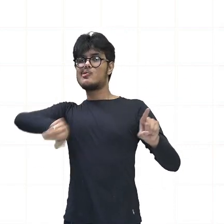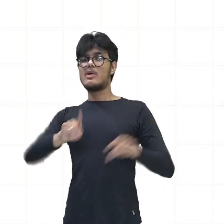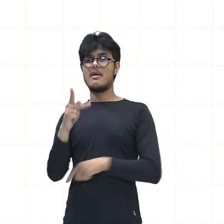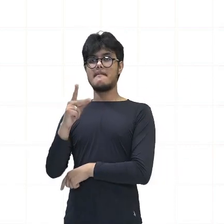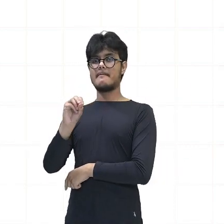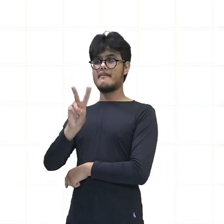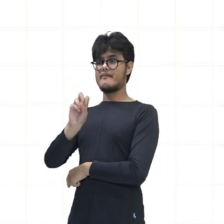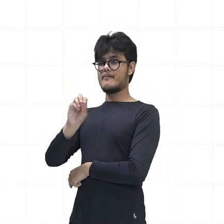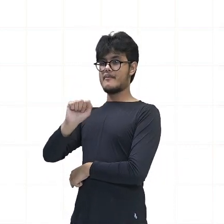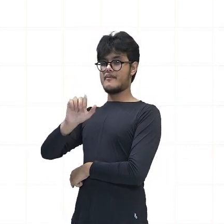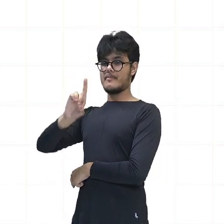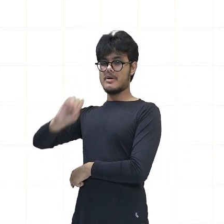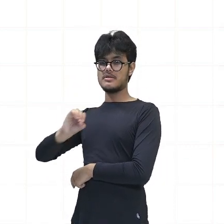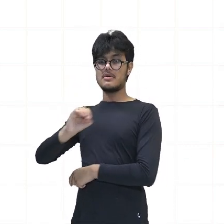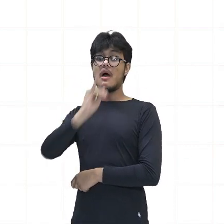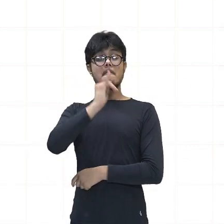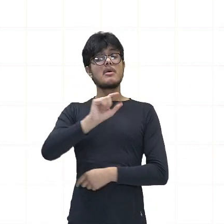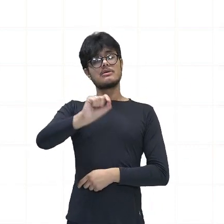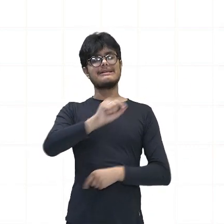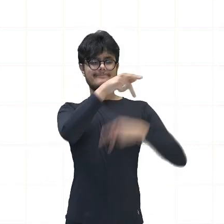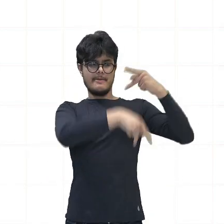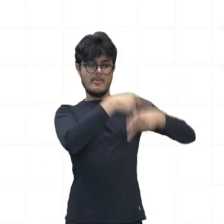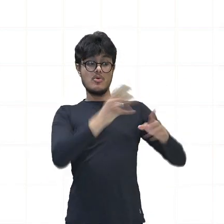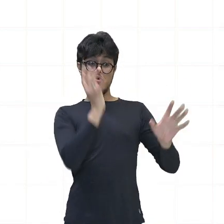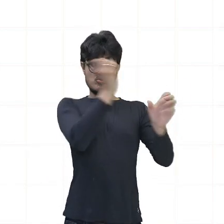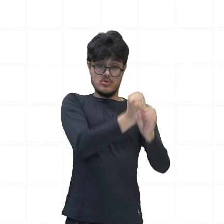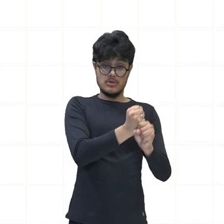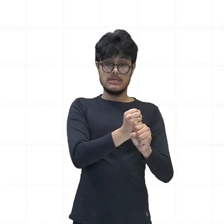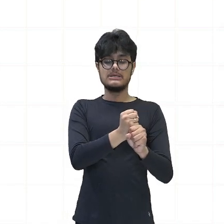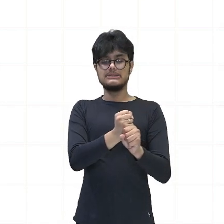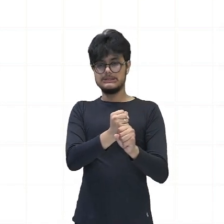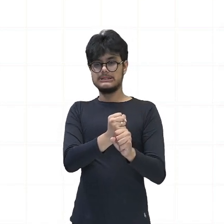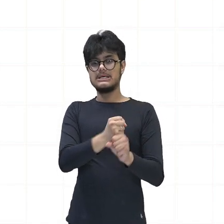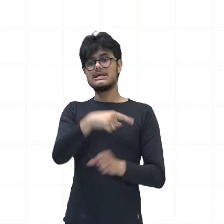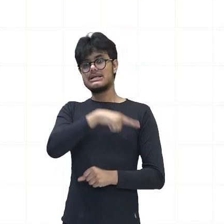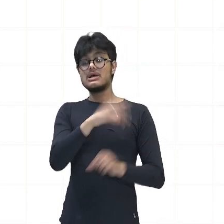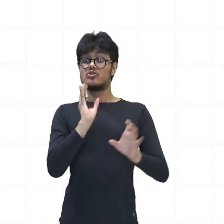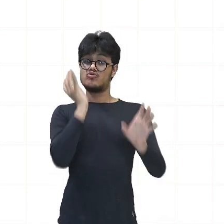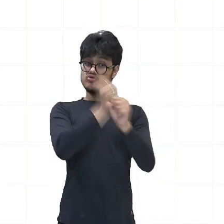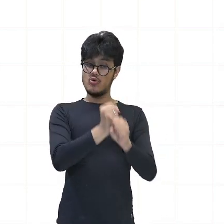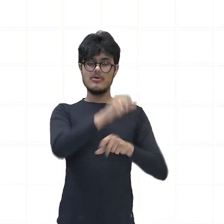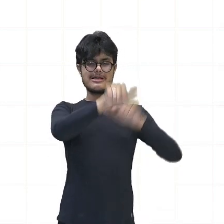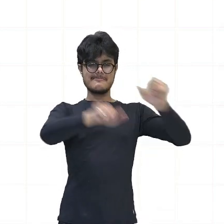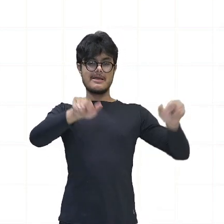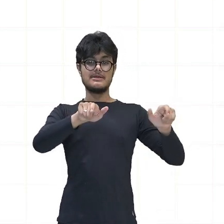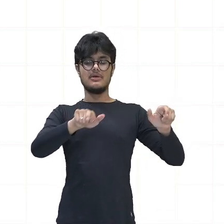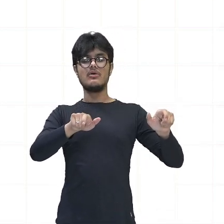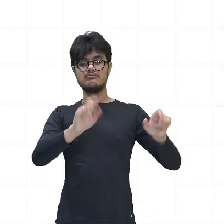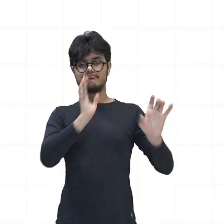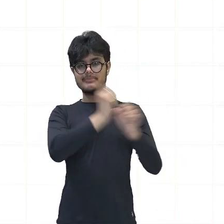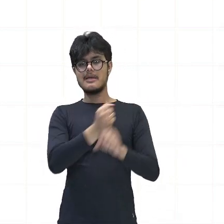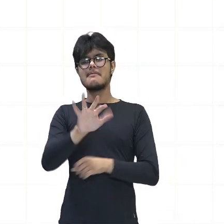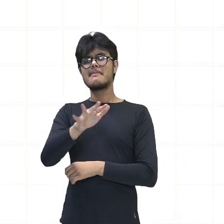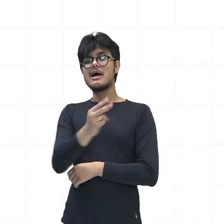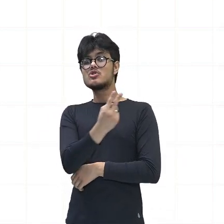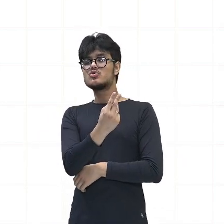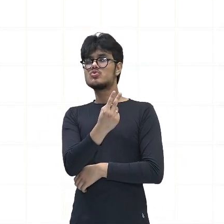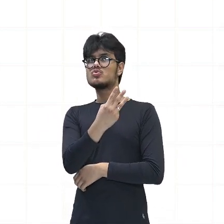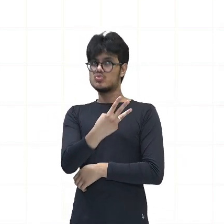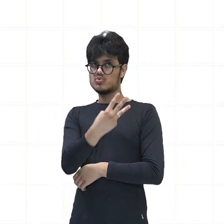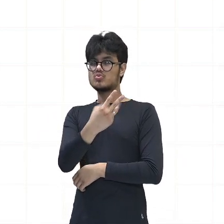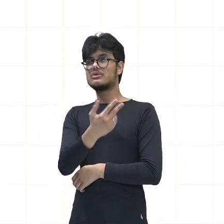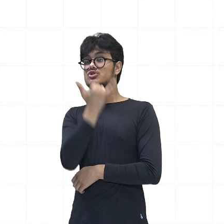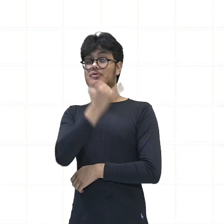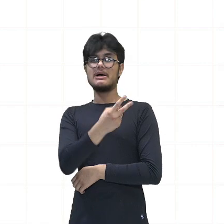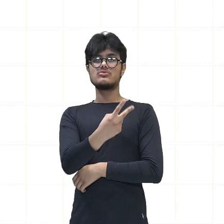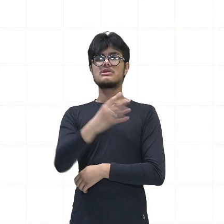povoado. Nós temos uma população absoluta, que é também chamada de população total, né, de em torno de